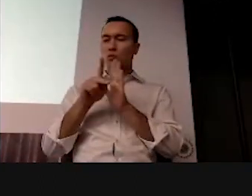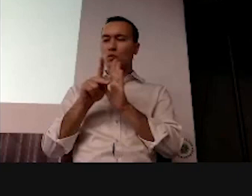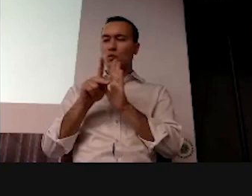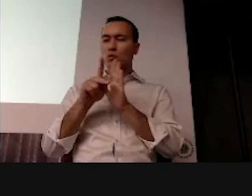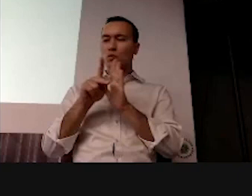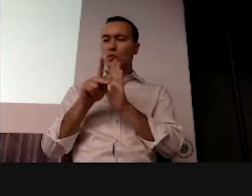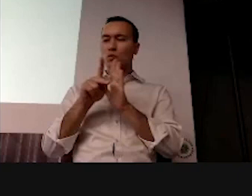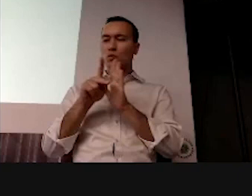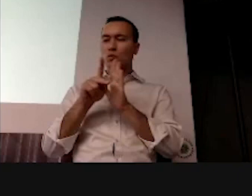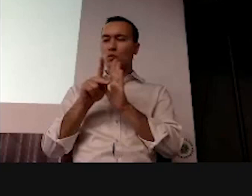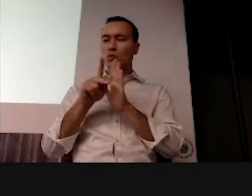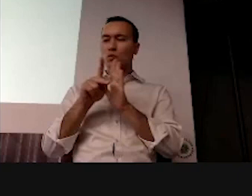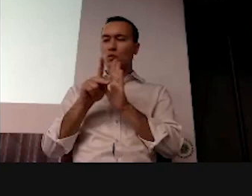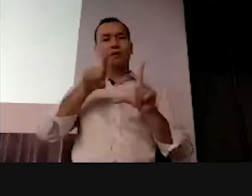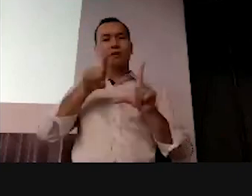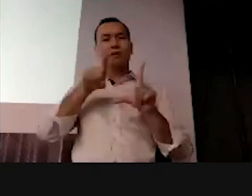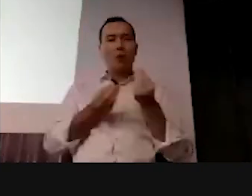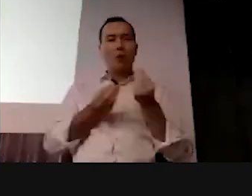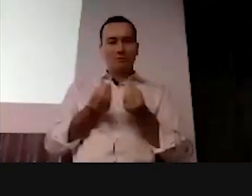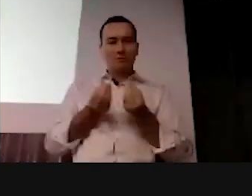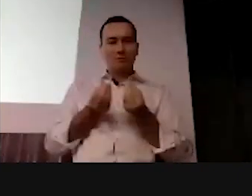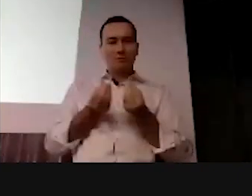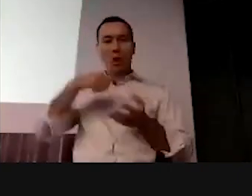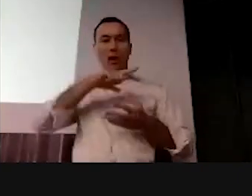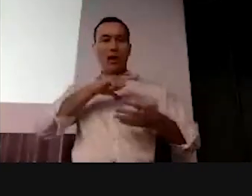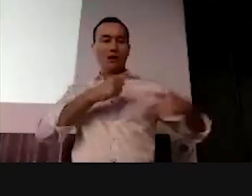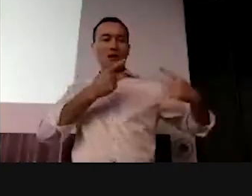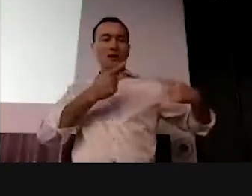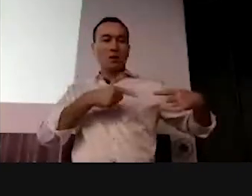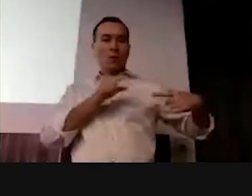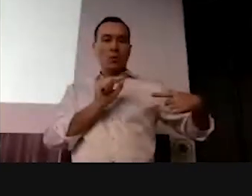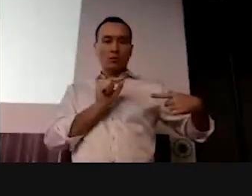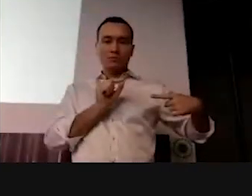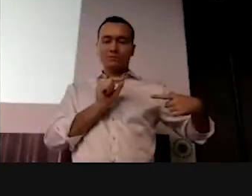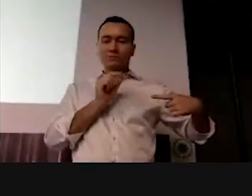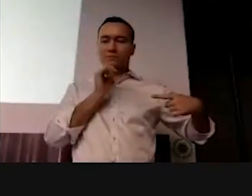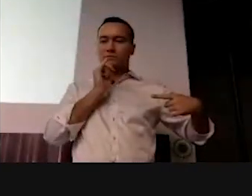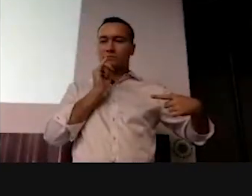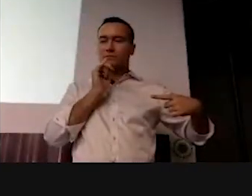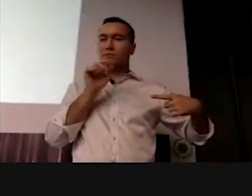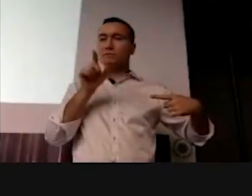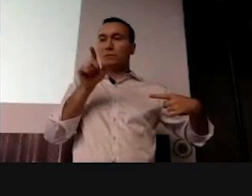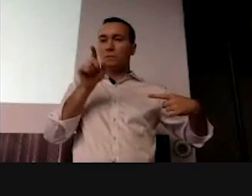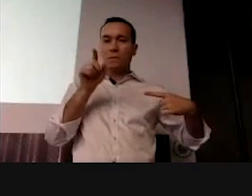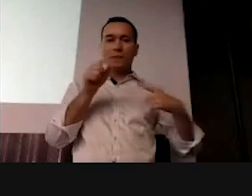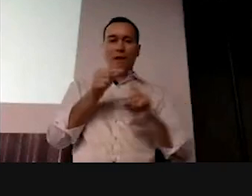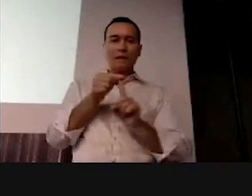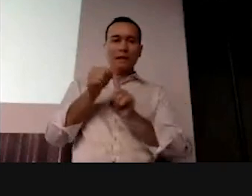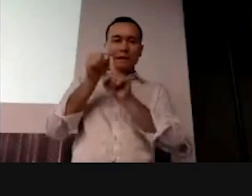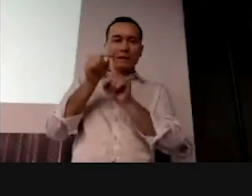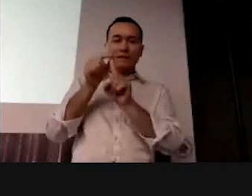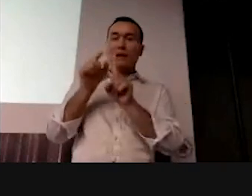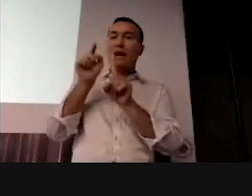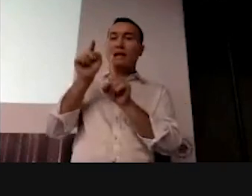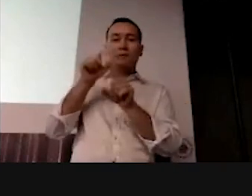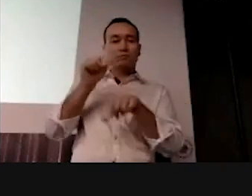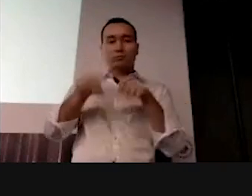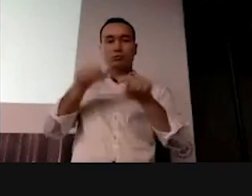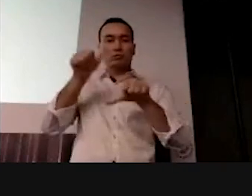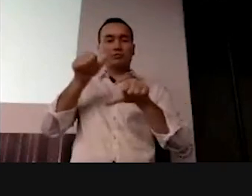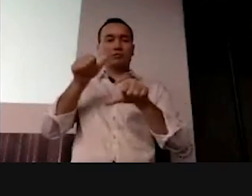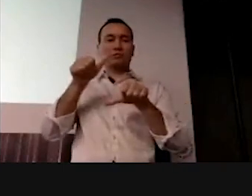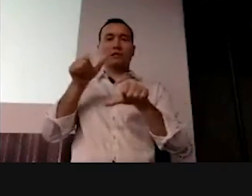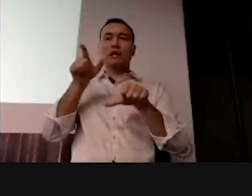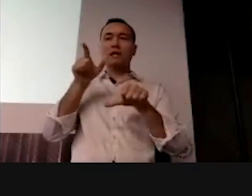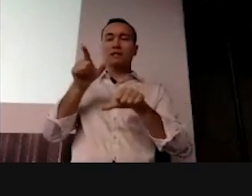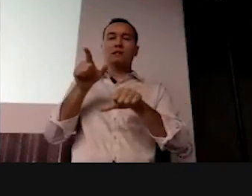desenvolvimento das lideranças, né? Fazer com que esse líder pense de um jeito diferente, principalmente haja de um jeito diferente. Automação e